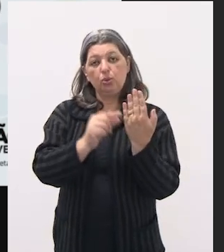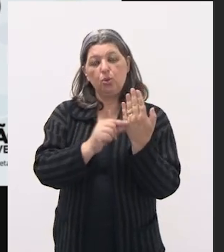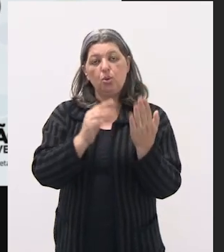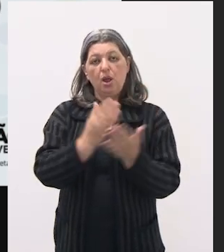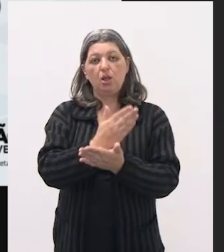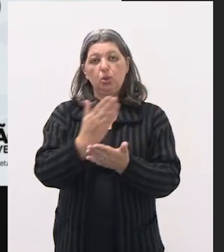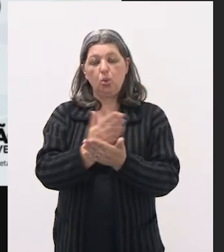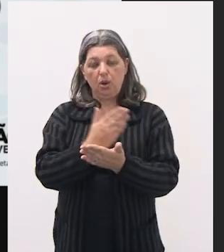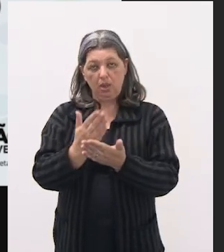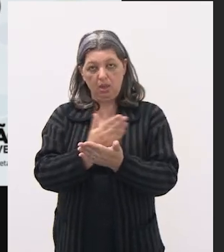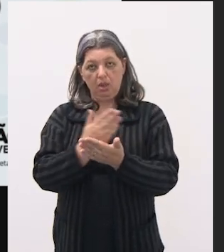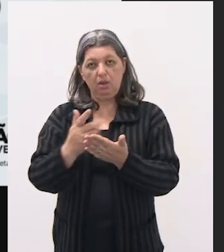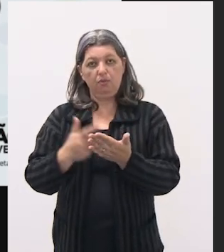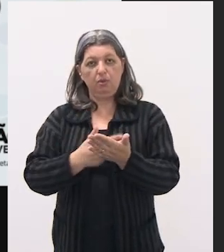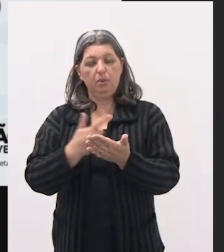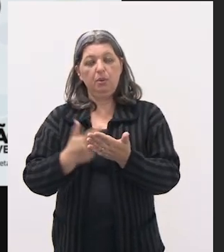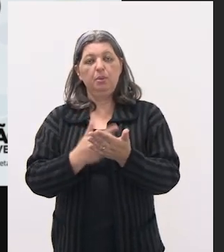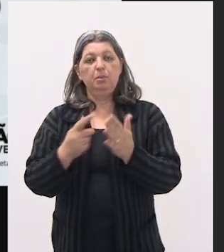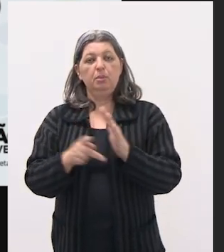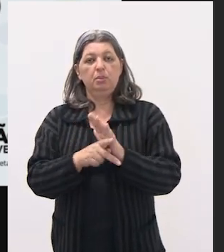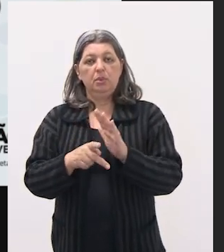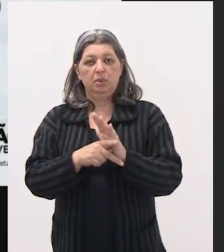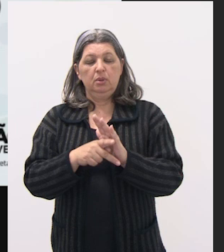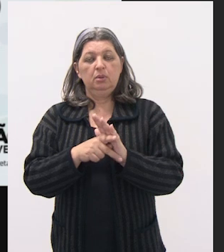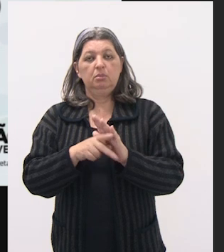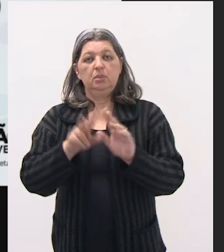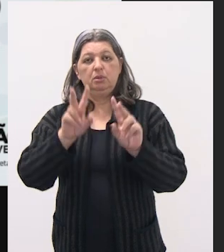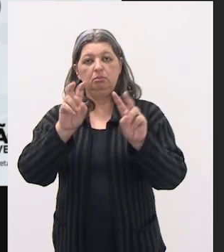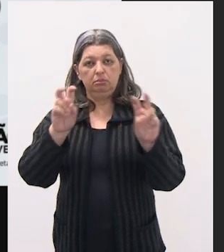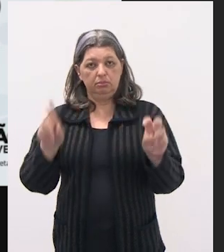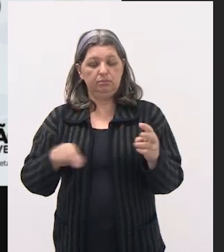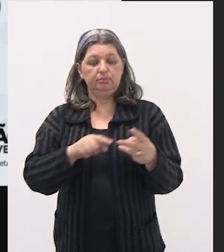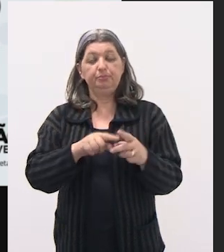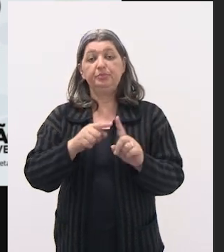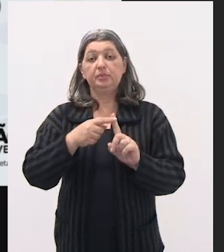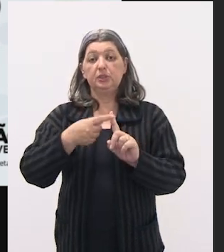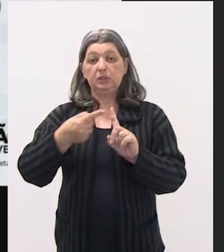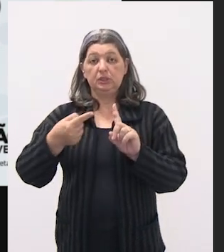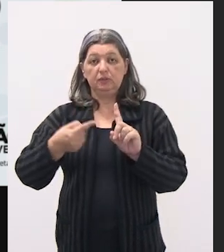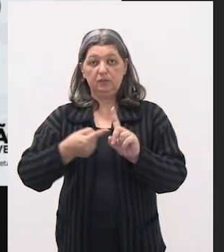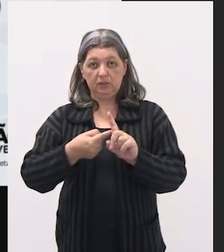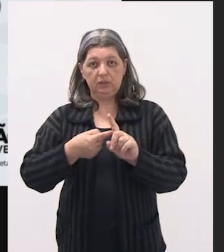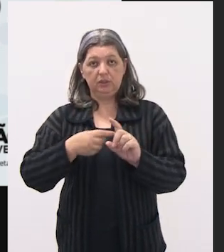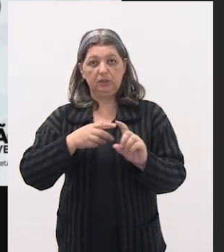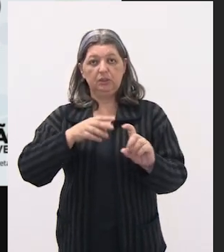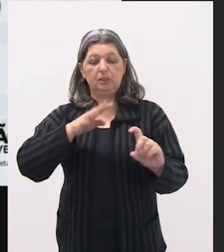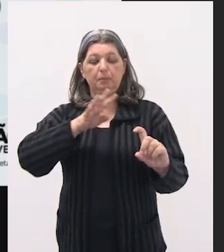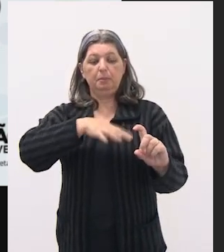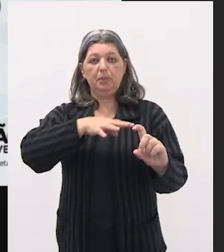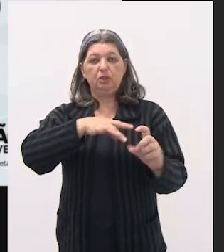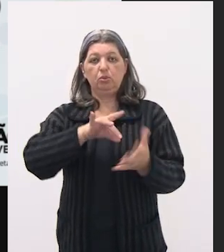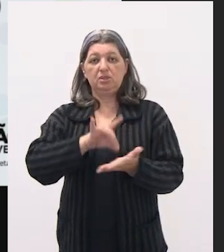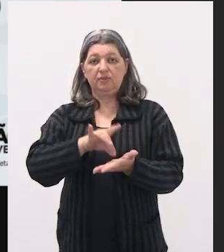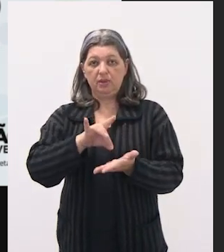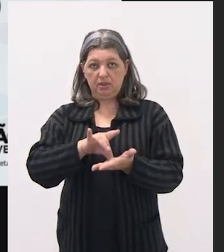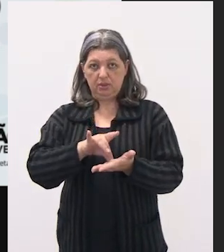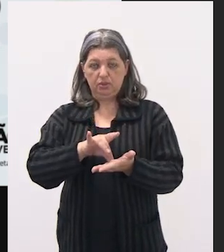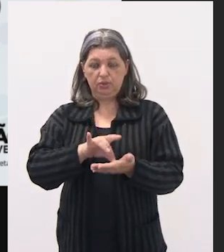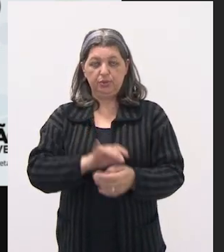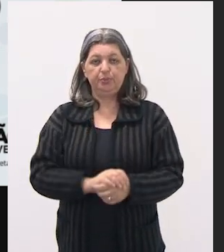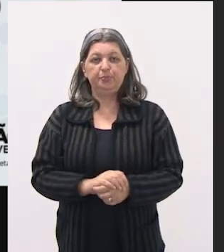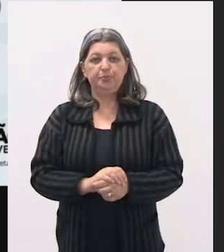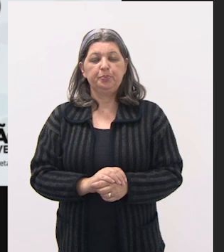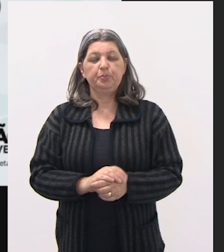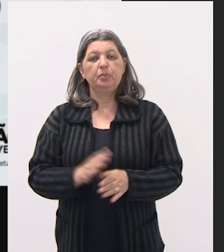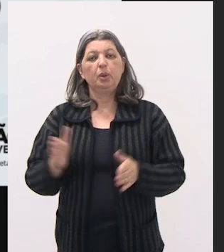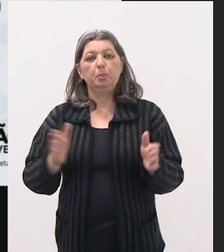Mulheres Invisíveis Retirando Seus Véus, e Gravidez, Mitos e Verdades. Desde